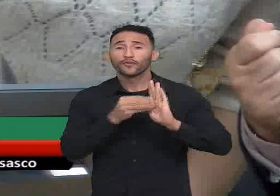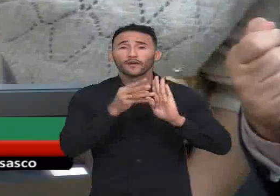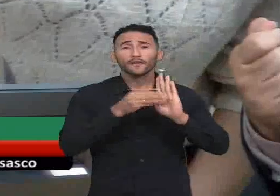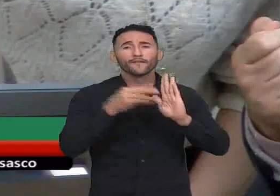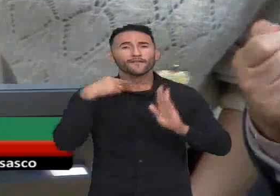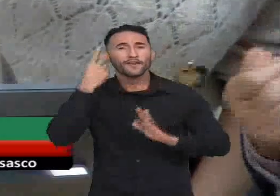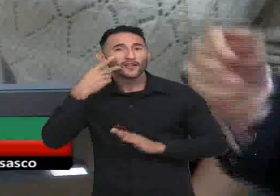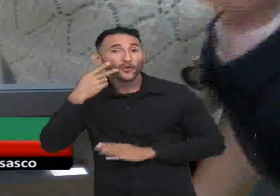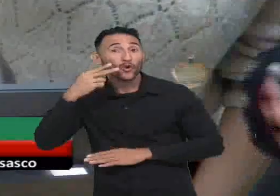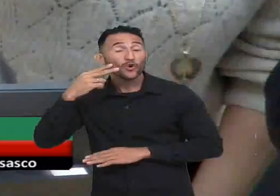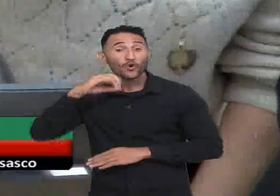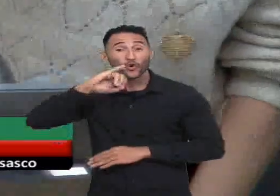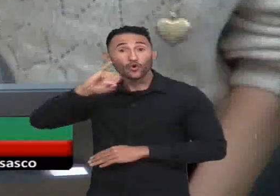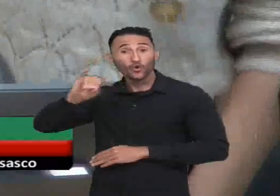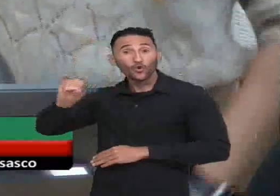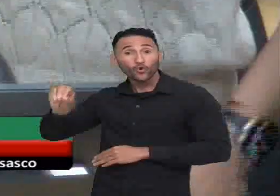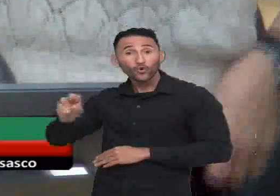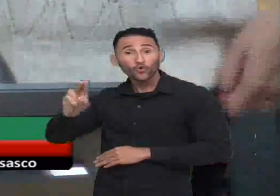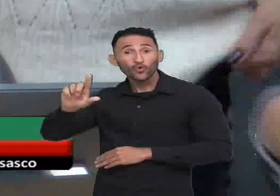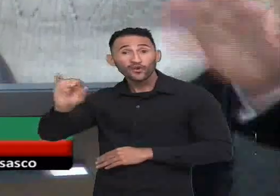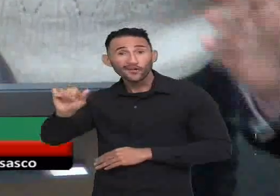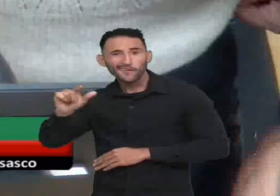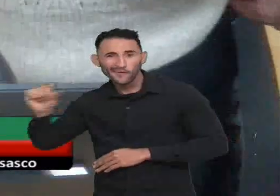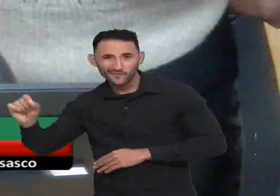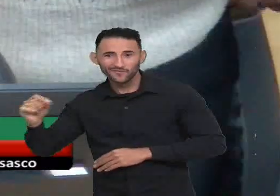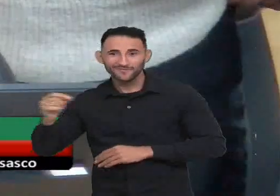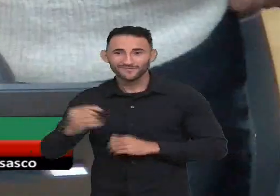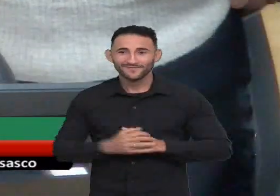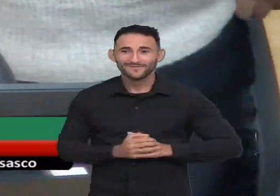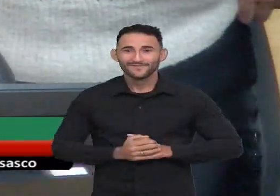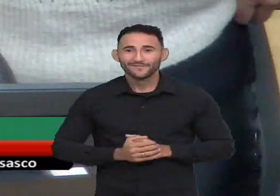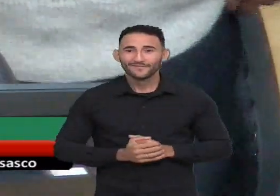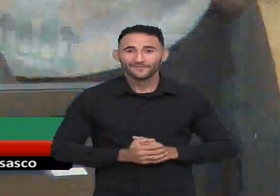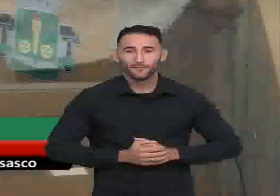vereador Julião. Qual que é esse aqui?